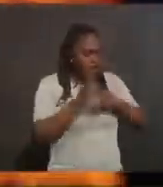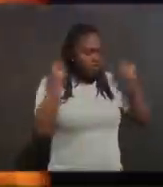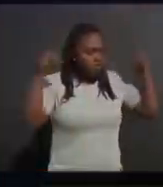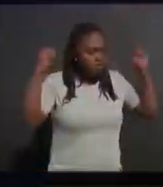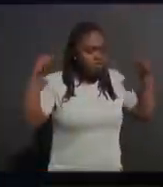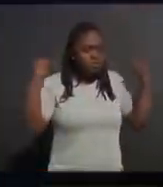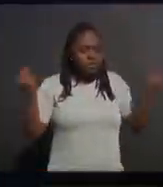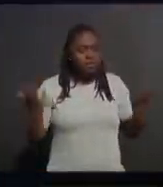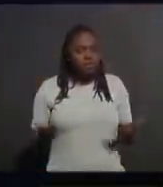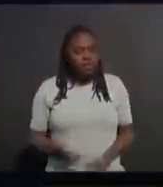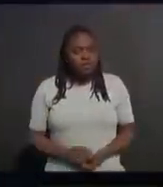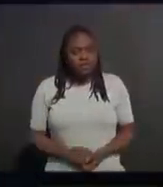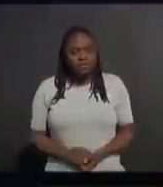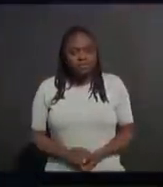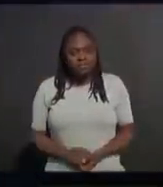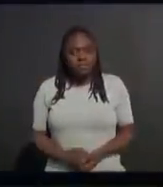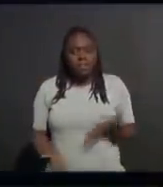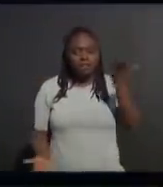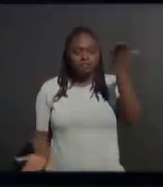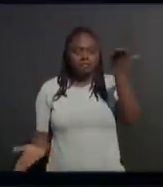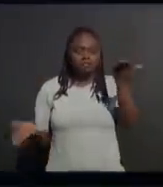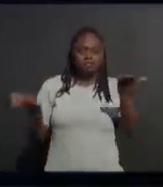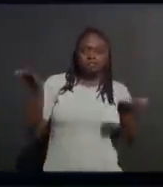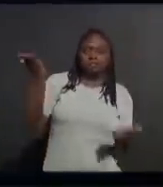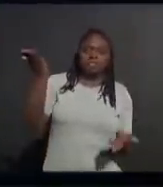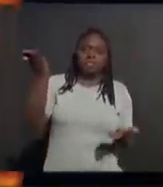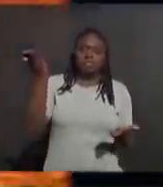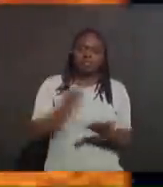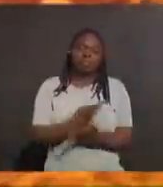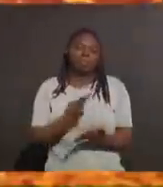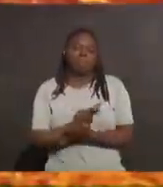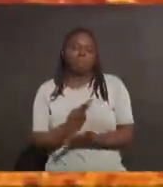academia! Está desequilibrado, amor.